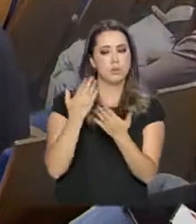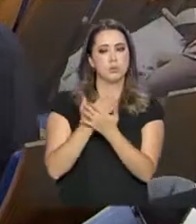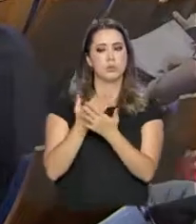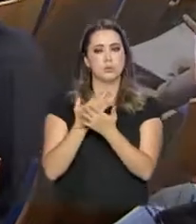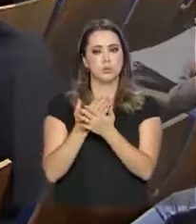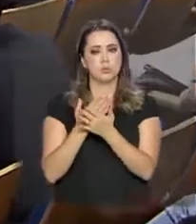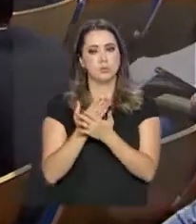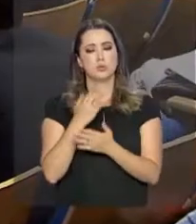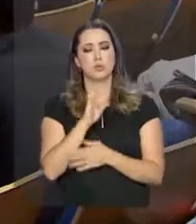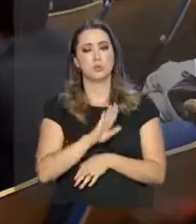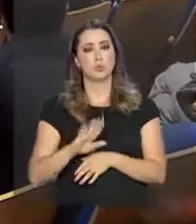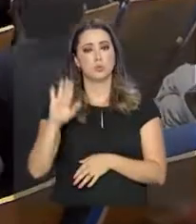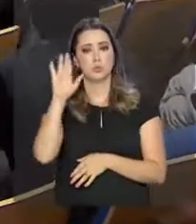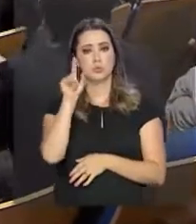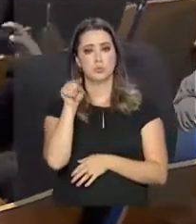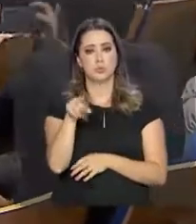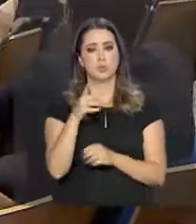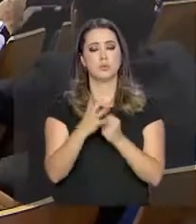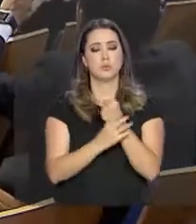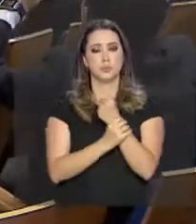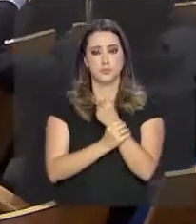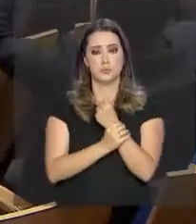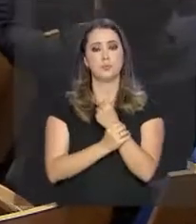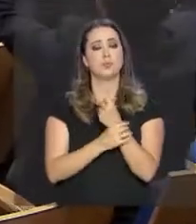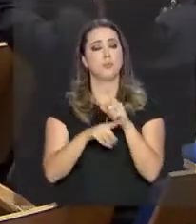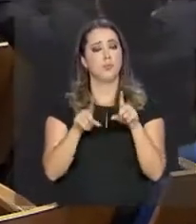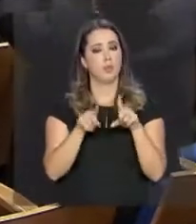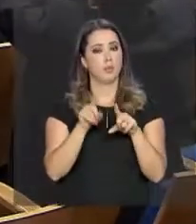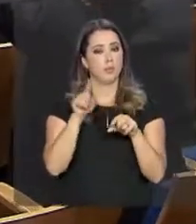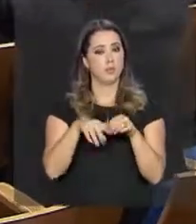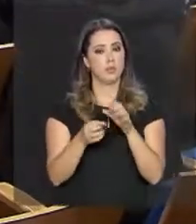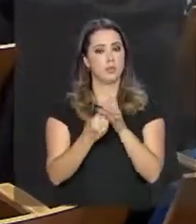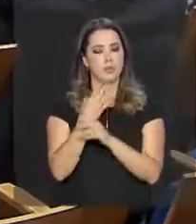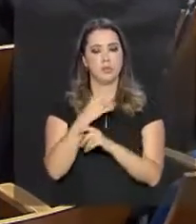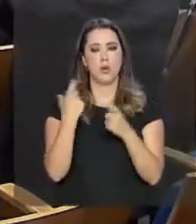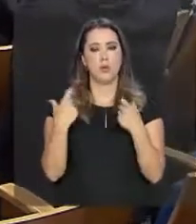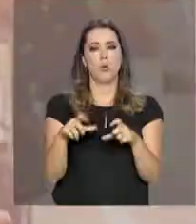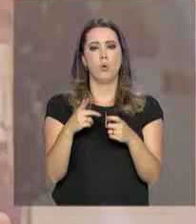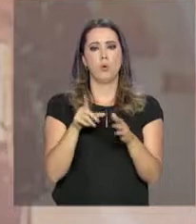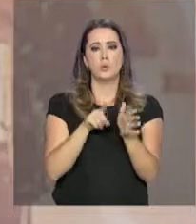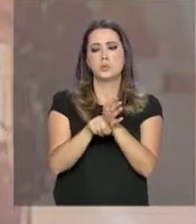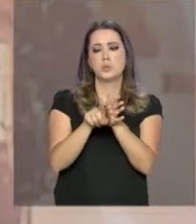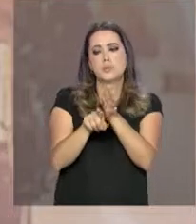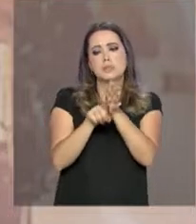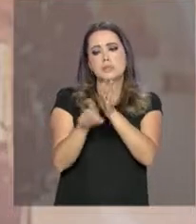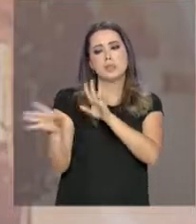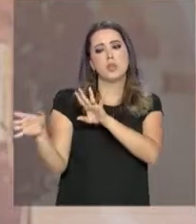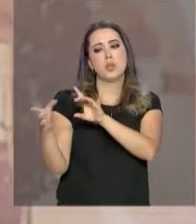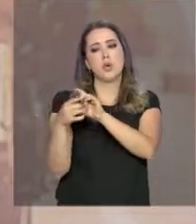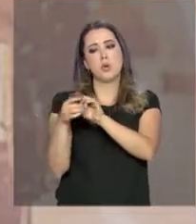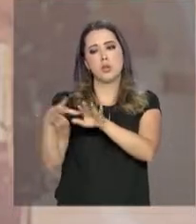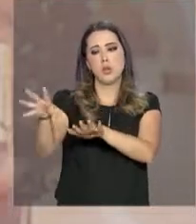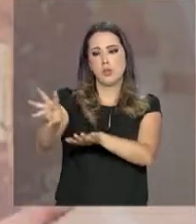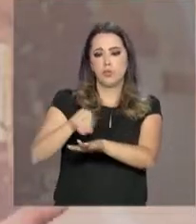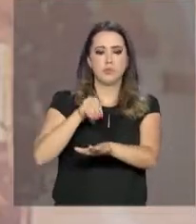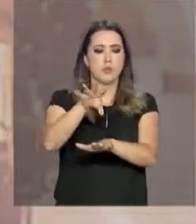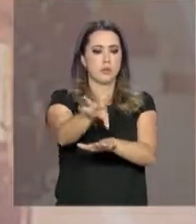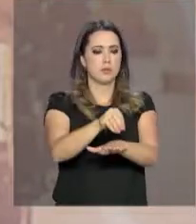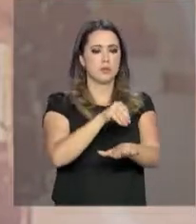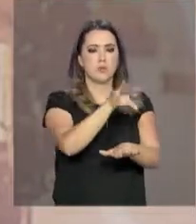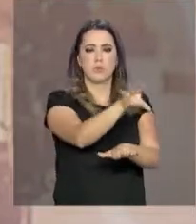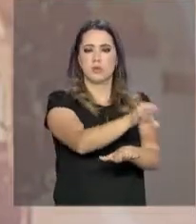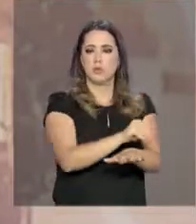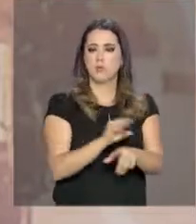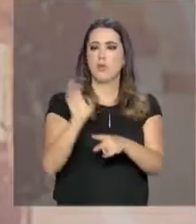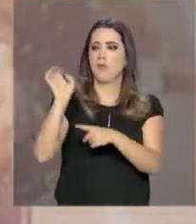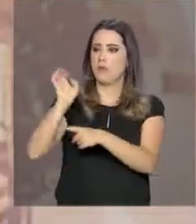de dados de segurança viária a ideia é criar um grande banco de dados que reúne informações de órgãos municipais estaduais